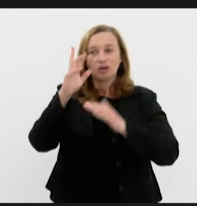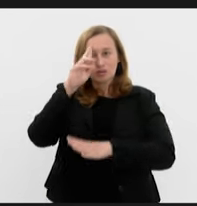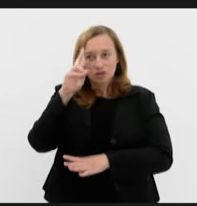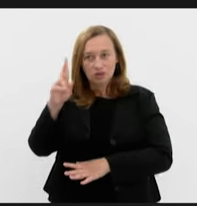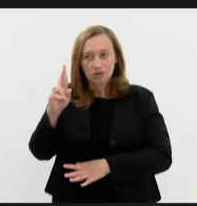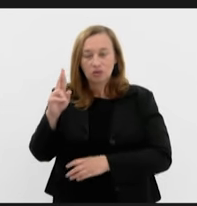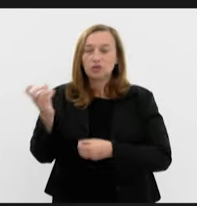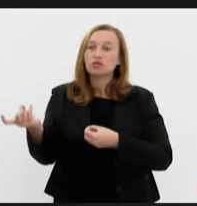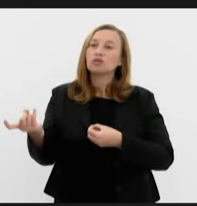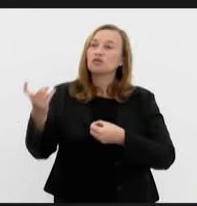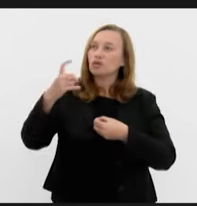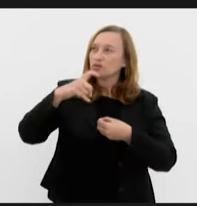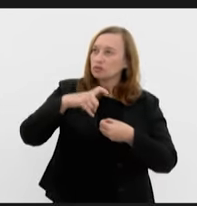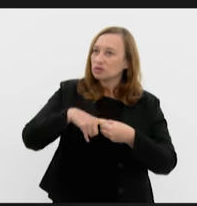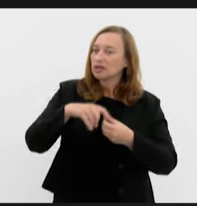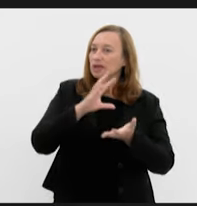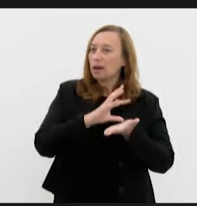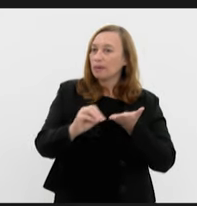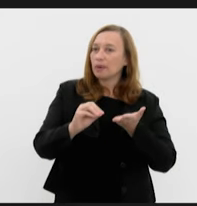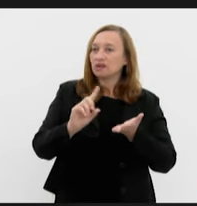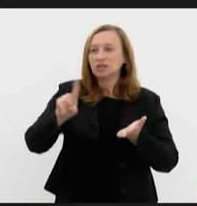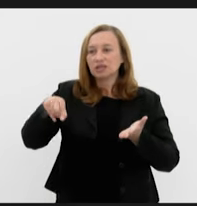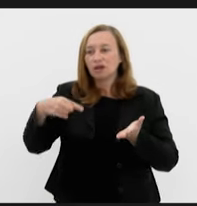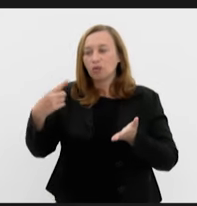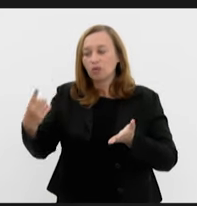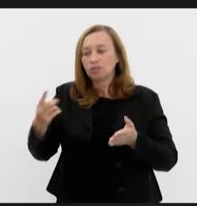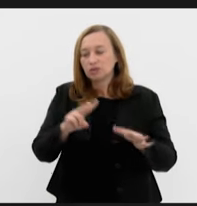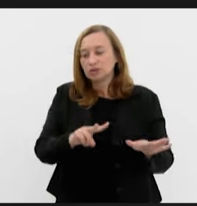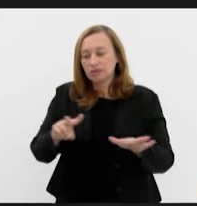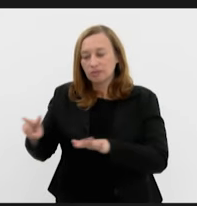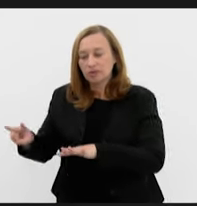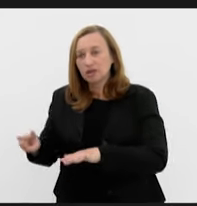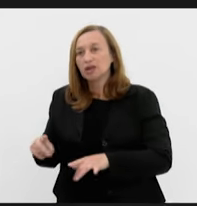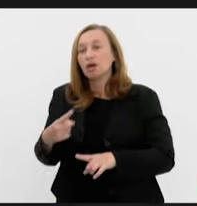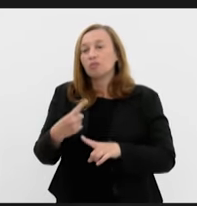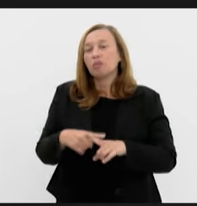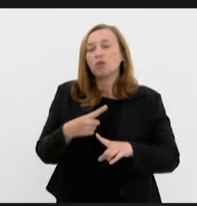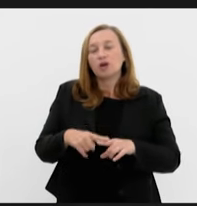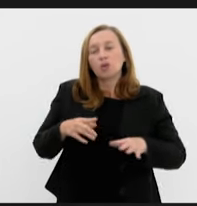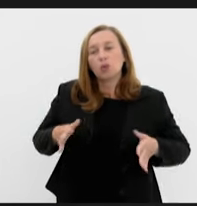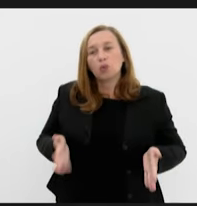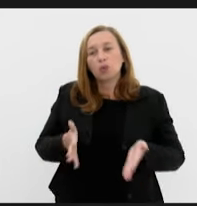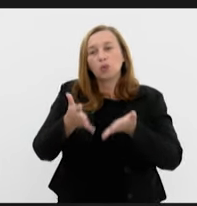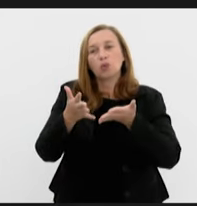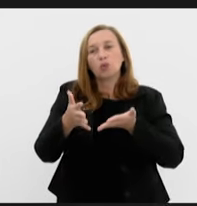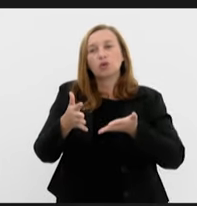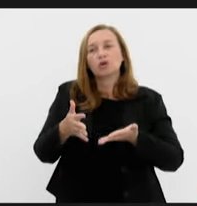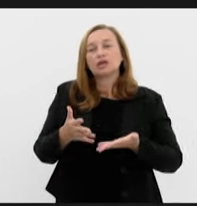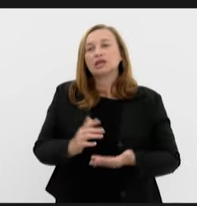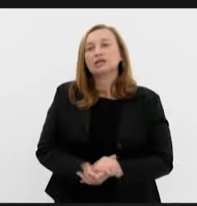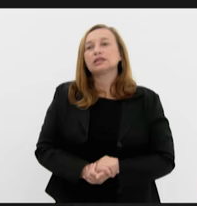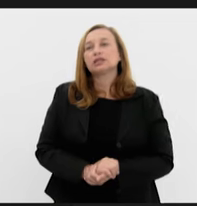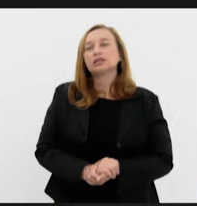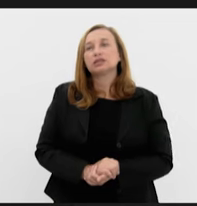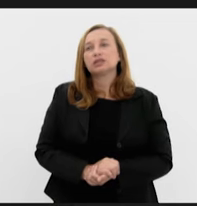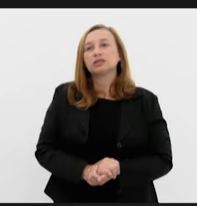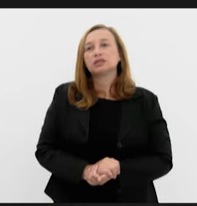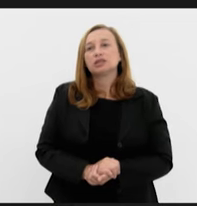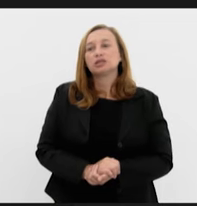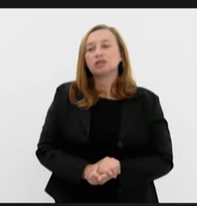dele retornar na pauta na próxima semana porque essa é uma iniciativa que eu tomei como